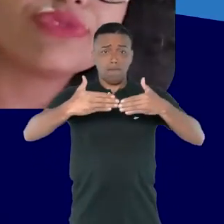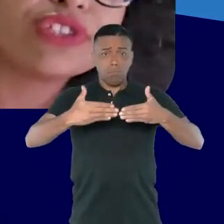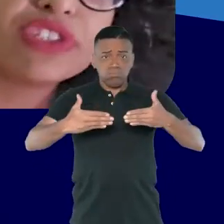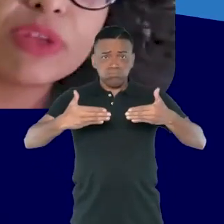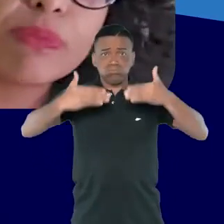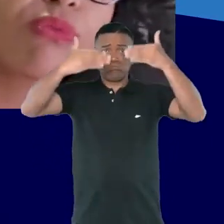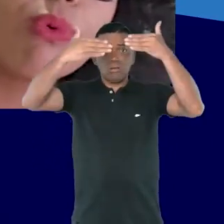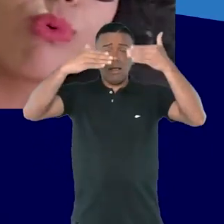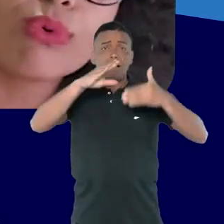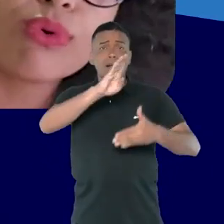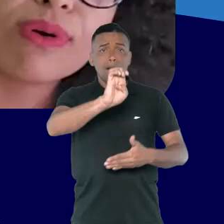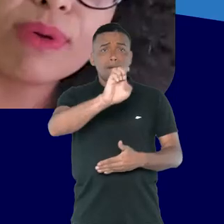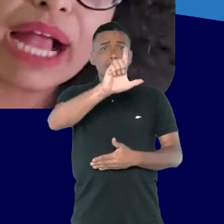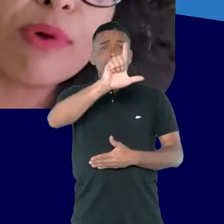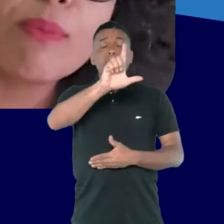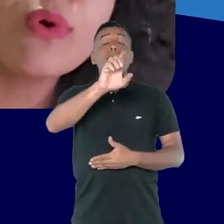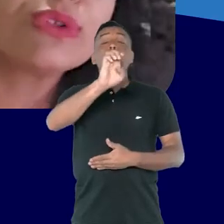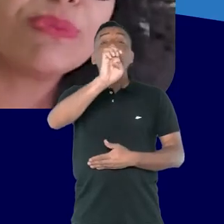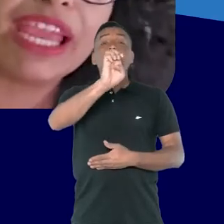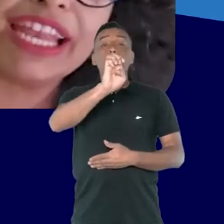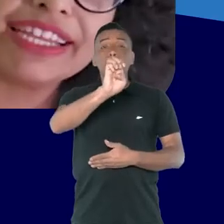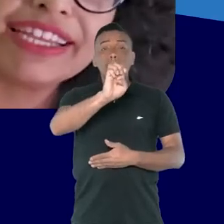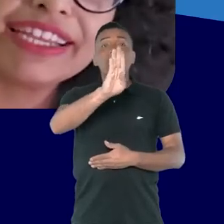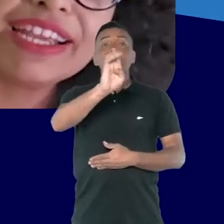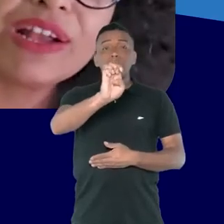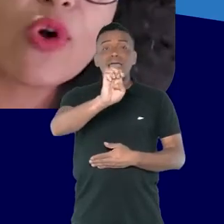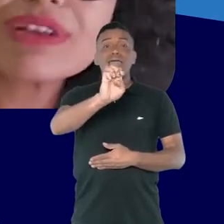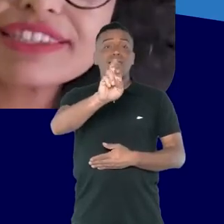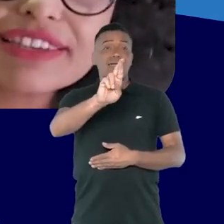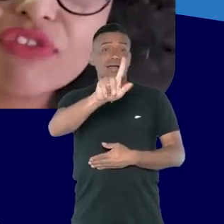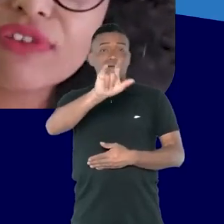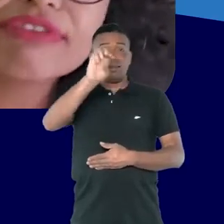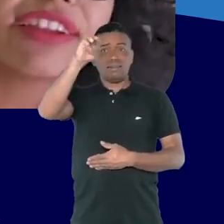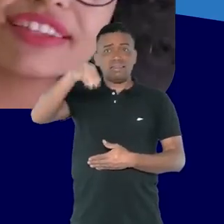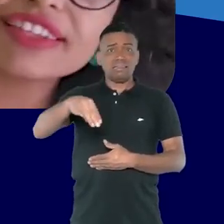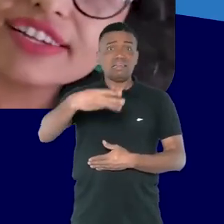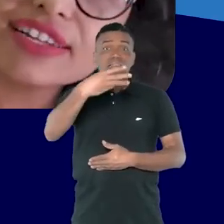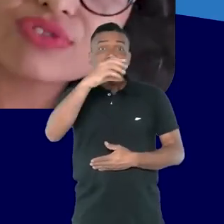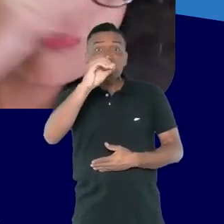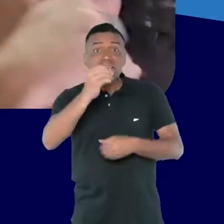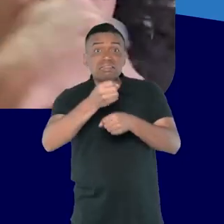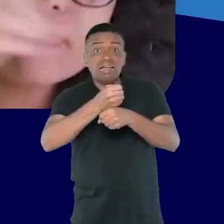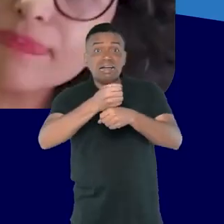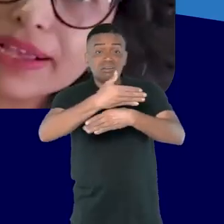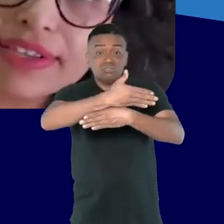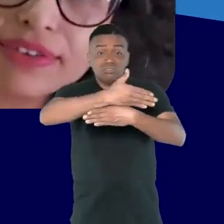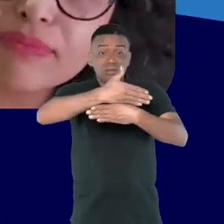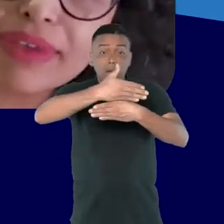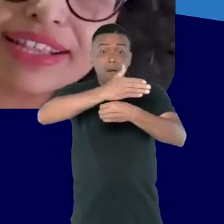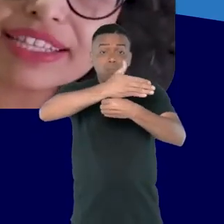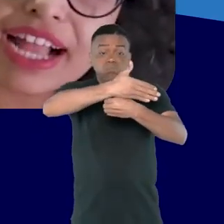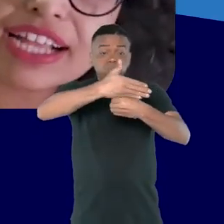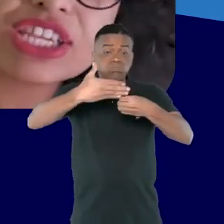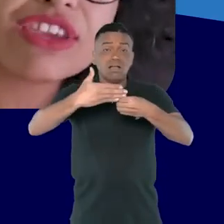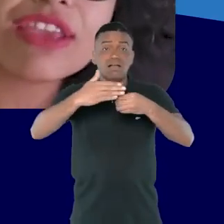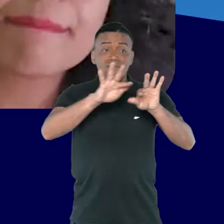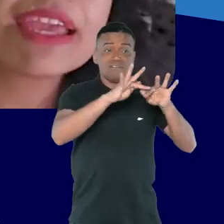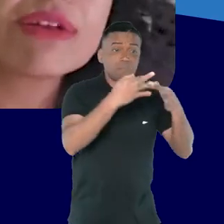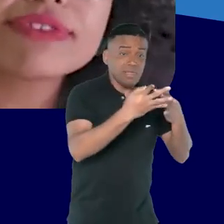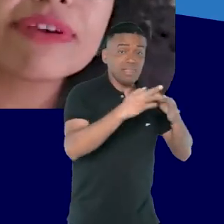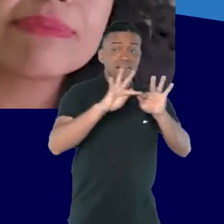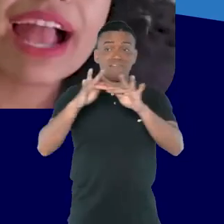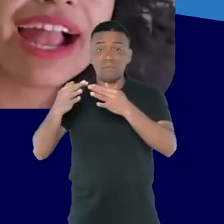uma cidade foi dividida por um muro? O Muro de Berlim. Como assim ficou 30 anos com um muro passando no meio da cidade